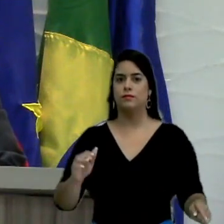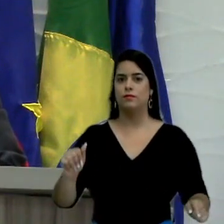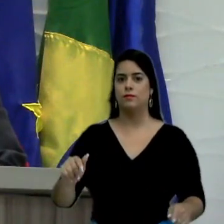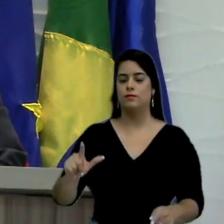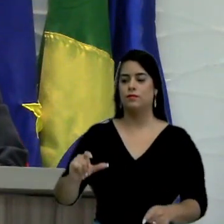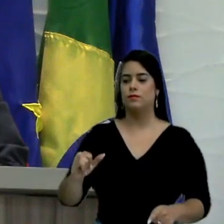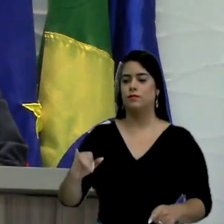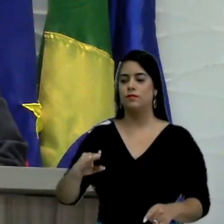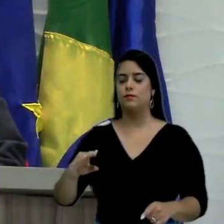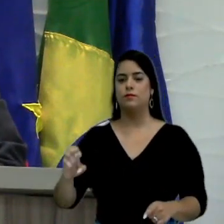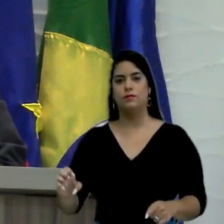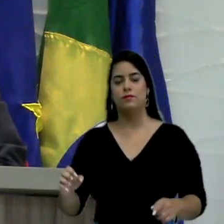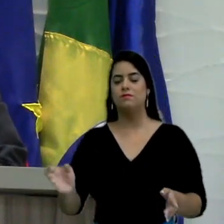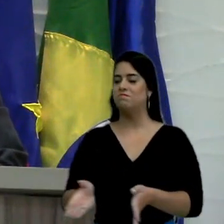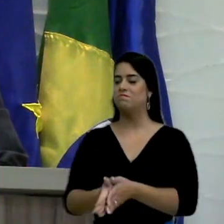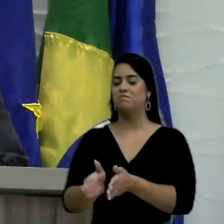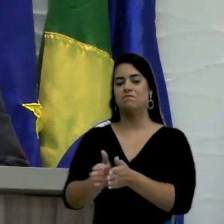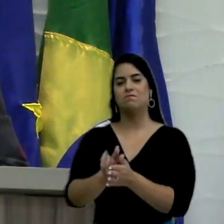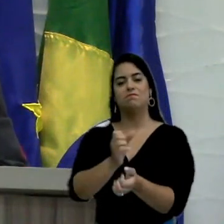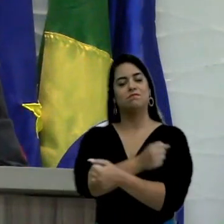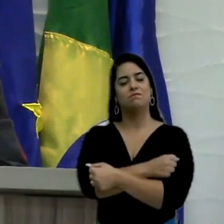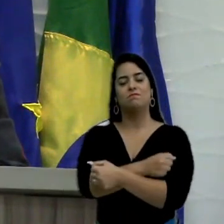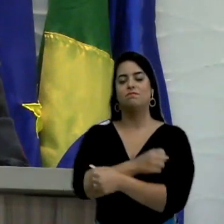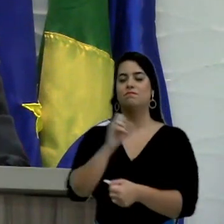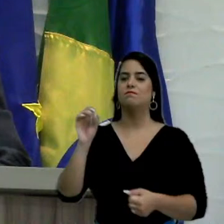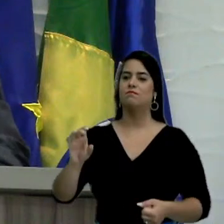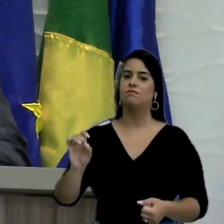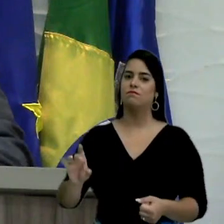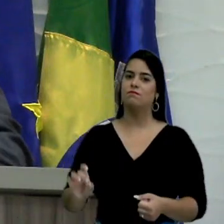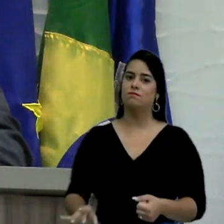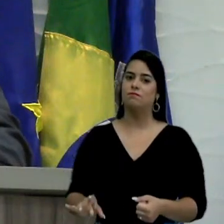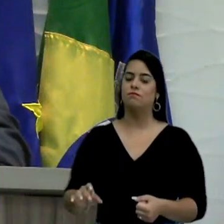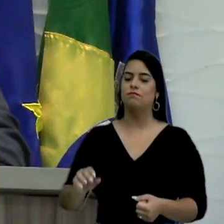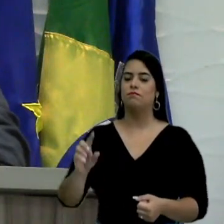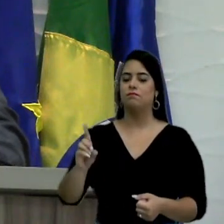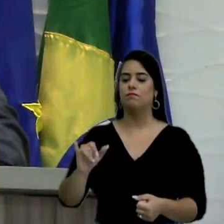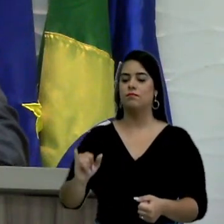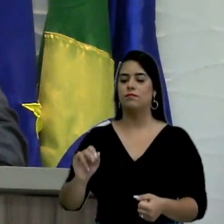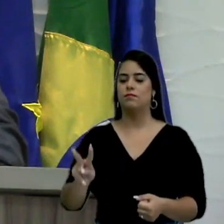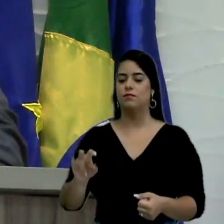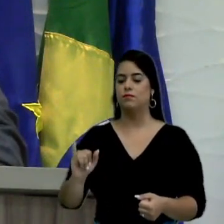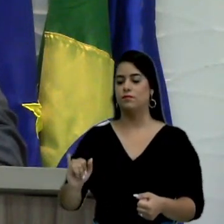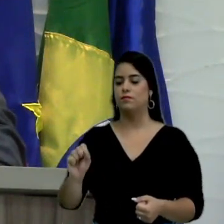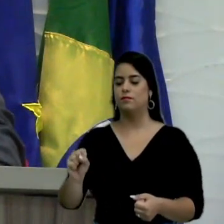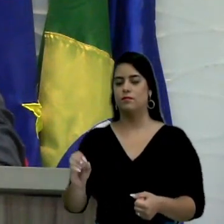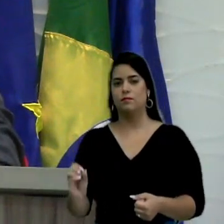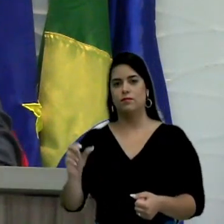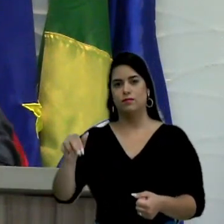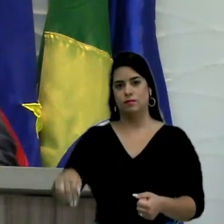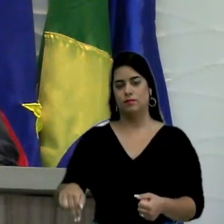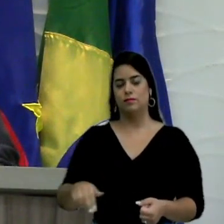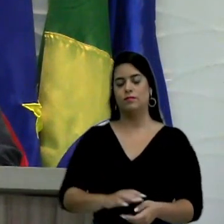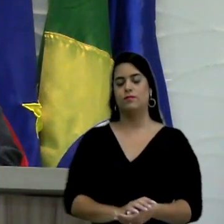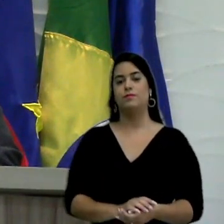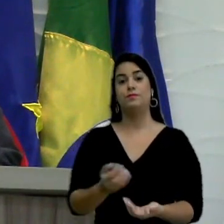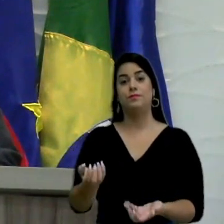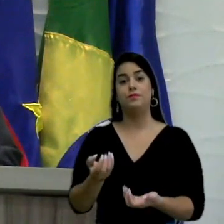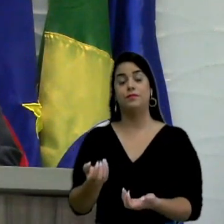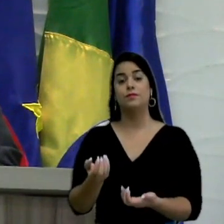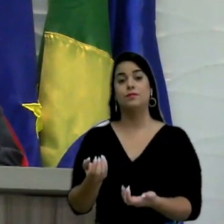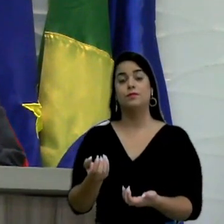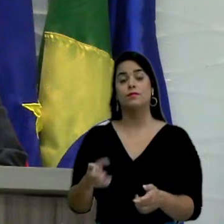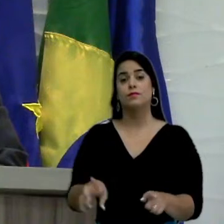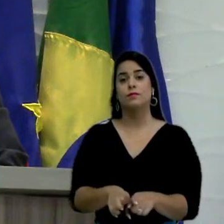parabéns e um abraço especial a meu amigo Davidson Assis, lá de Brasília. Quero aqui